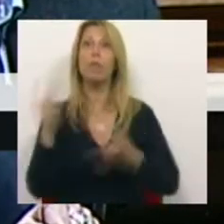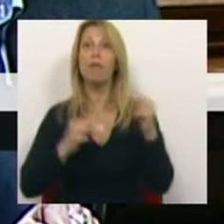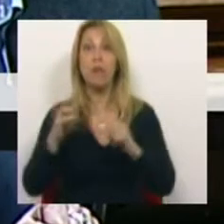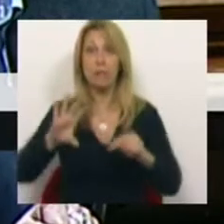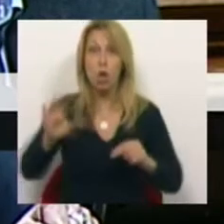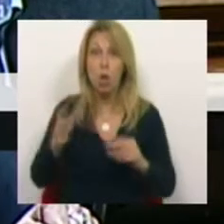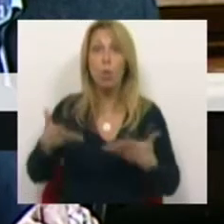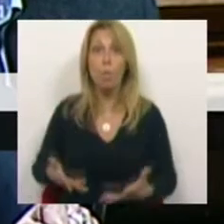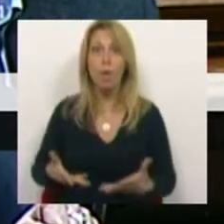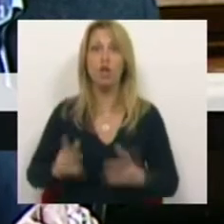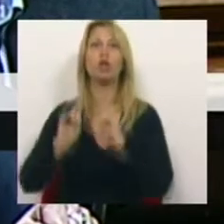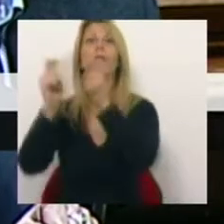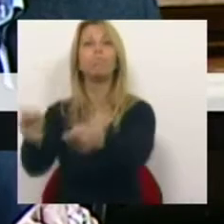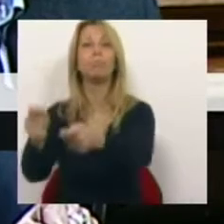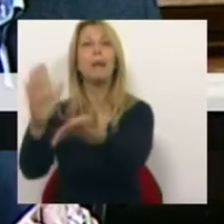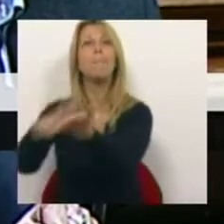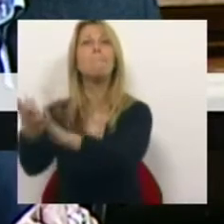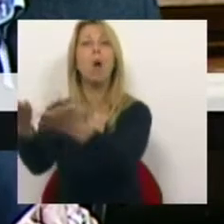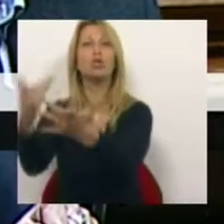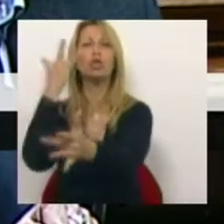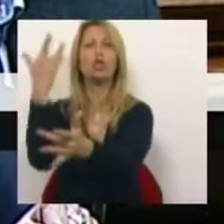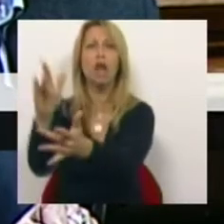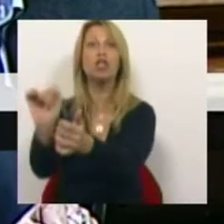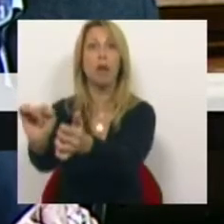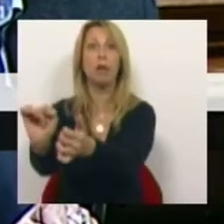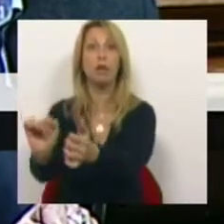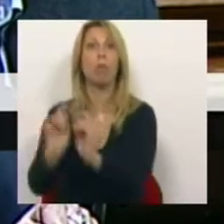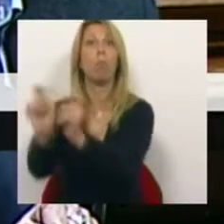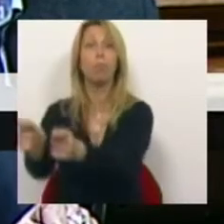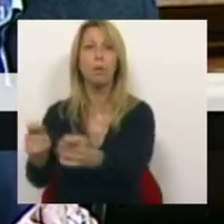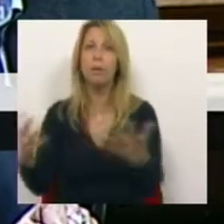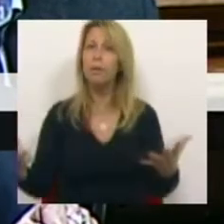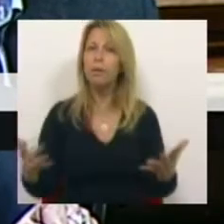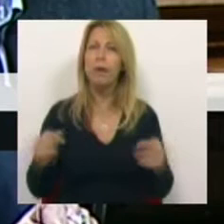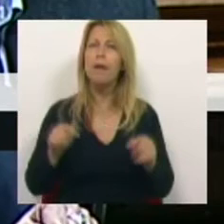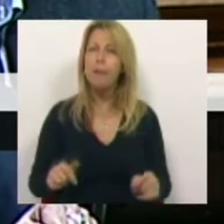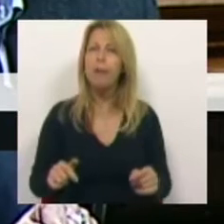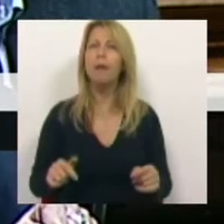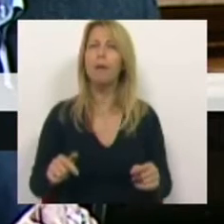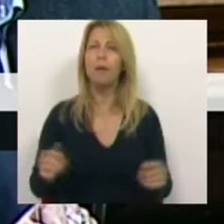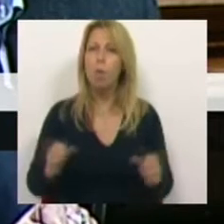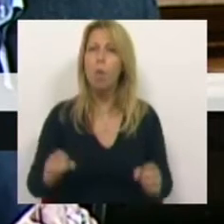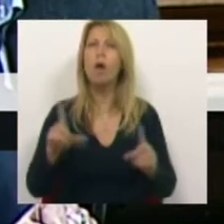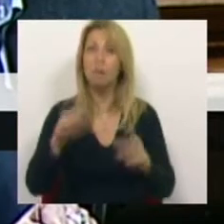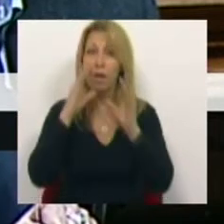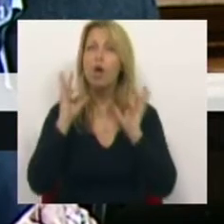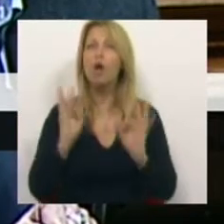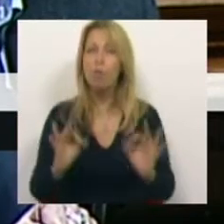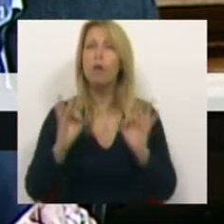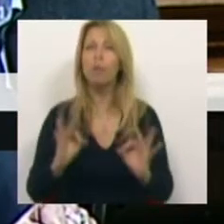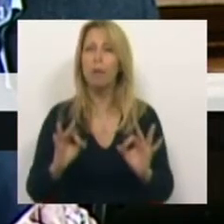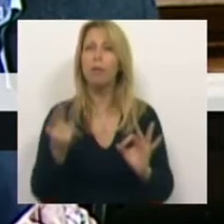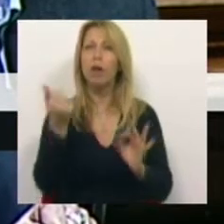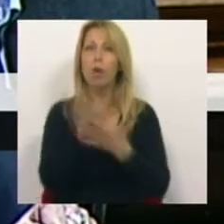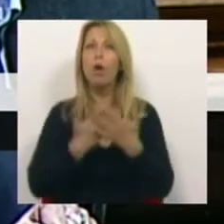mãos estrangeiras, não haverá aqui também uma precaução, um cuidado sobre a economia portuguesa